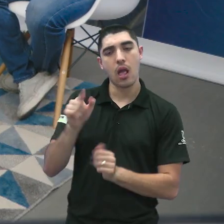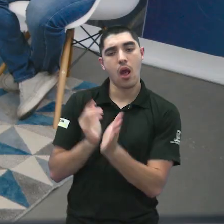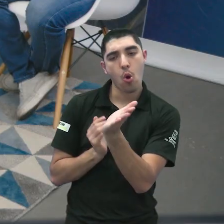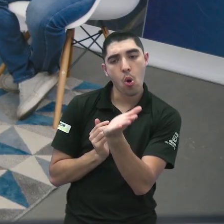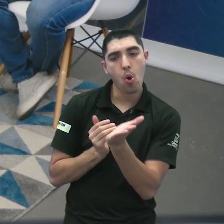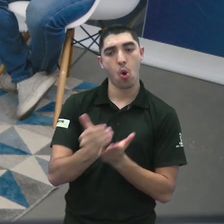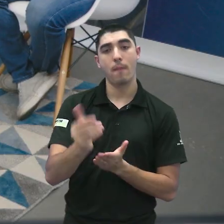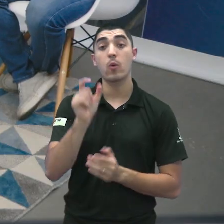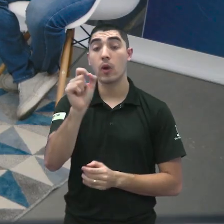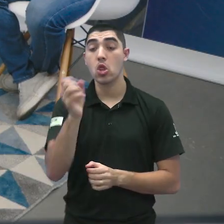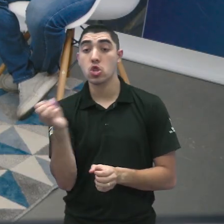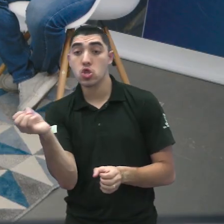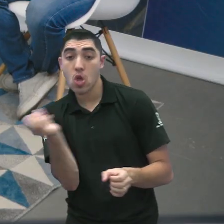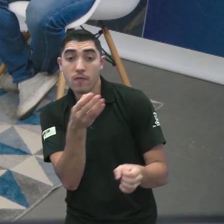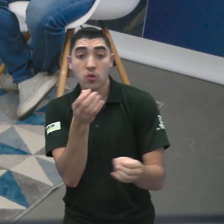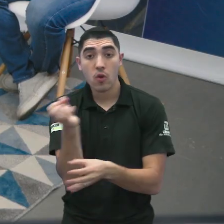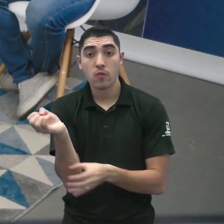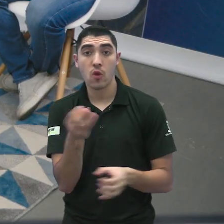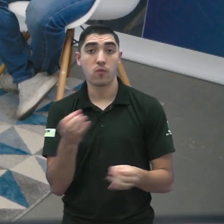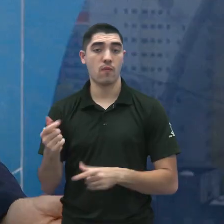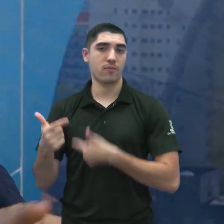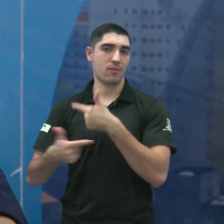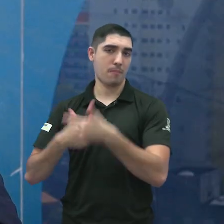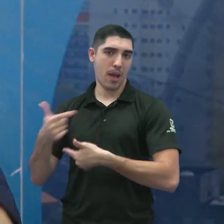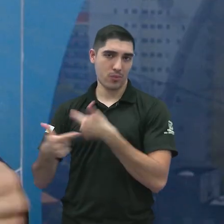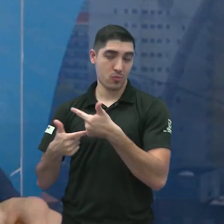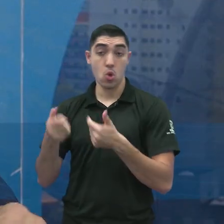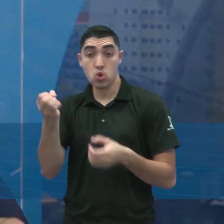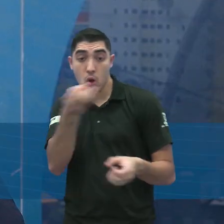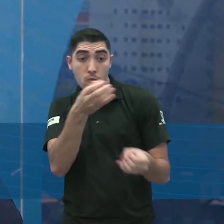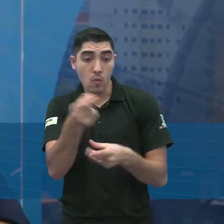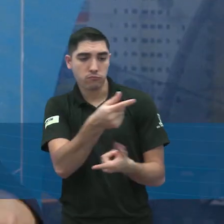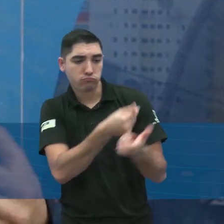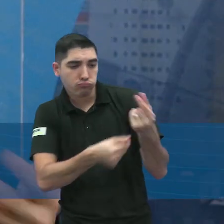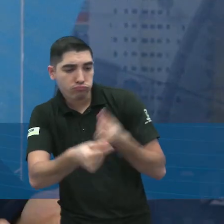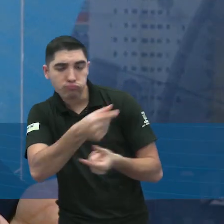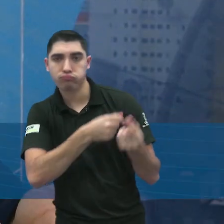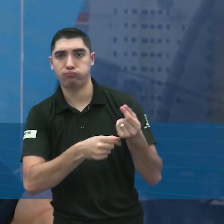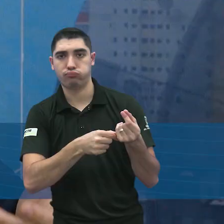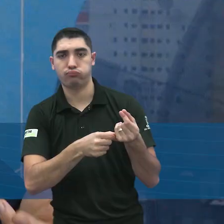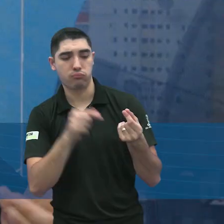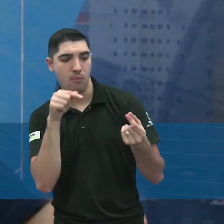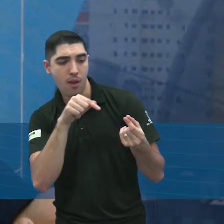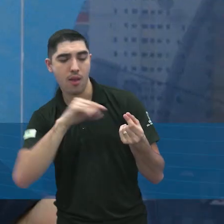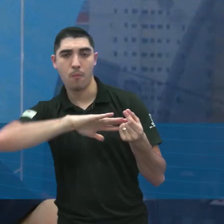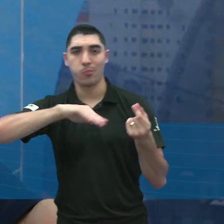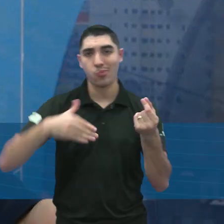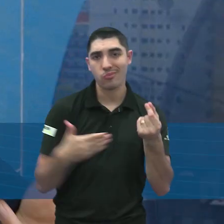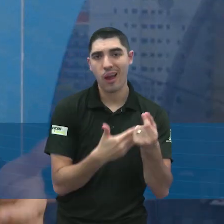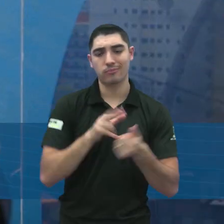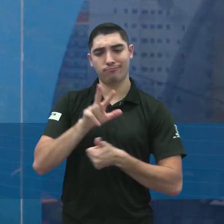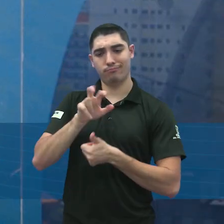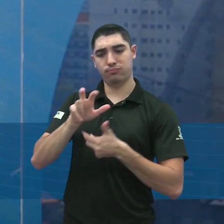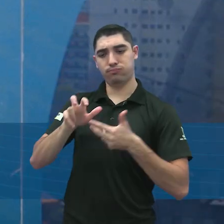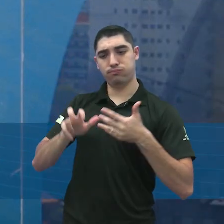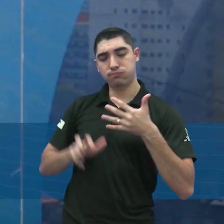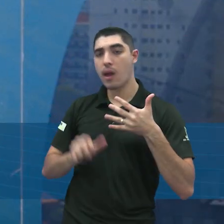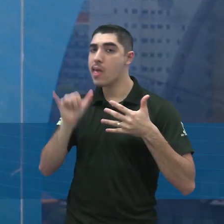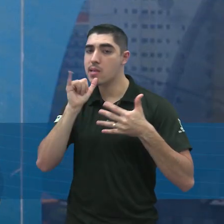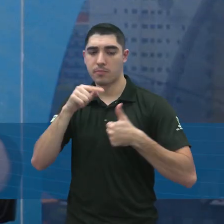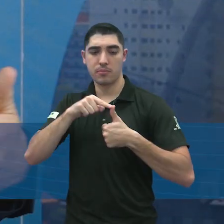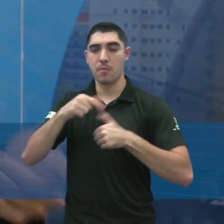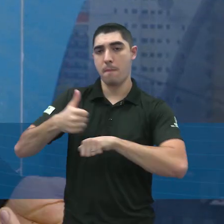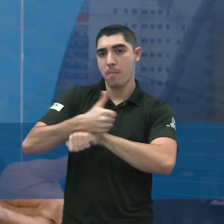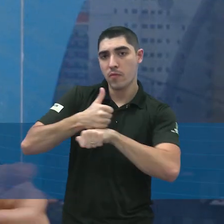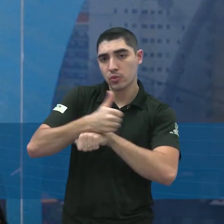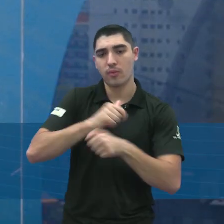né, de novas também atividades econômicas, né? Então, assim, novos profissionais começam a adentrar